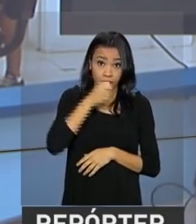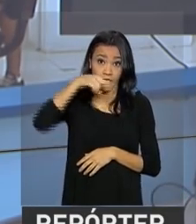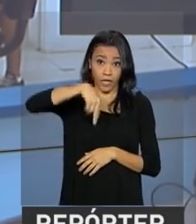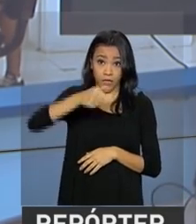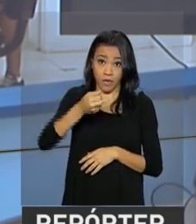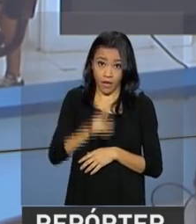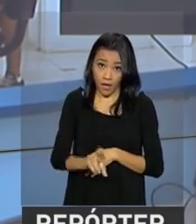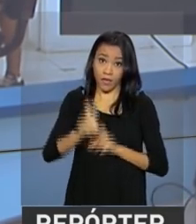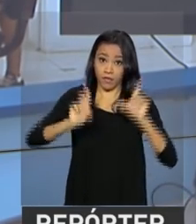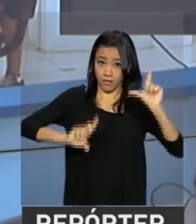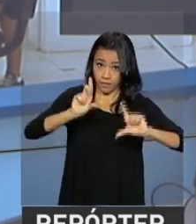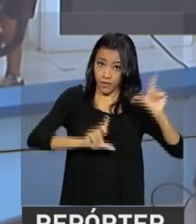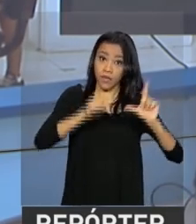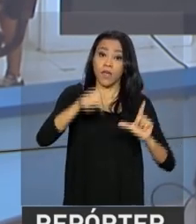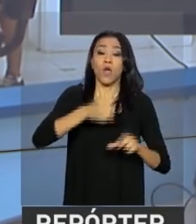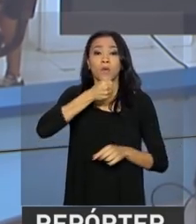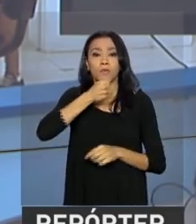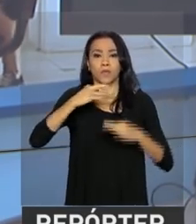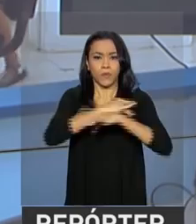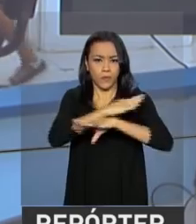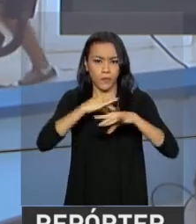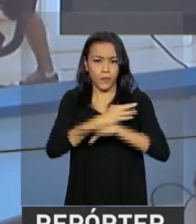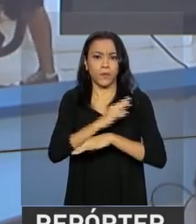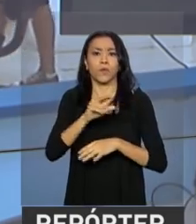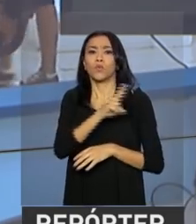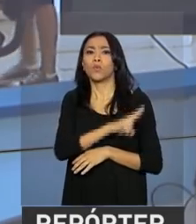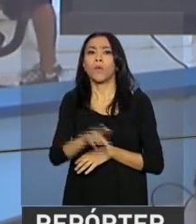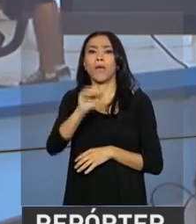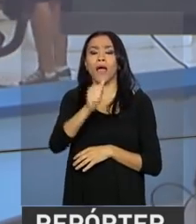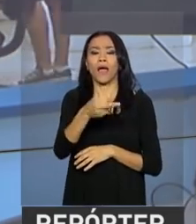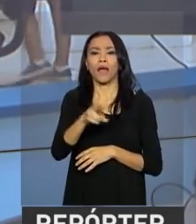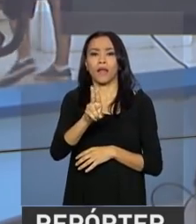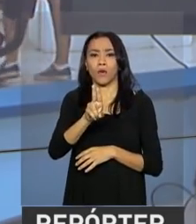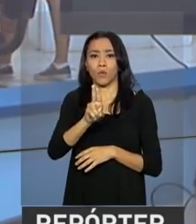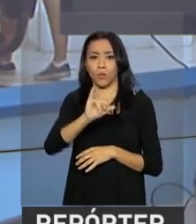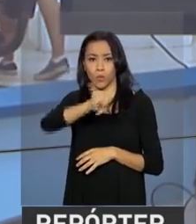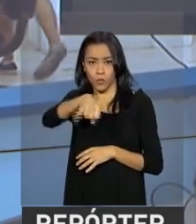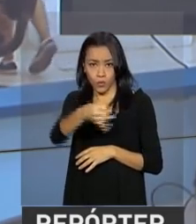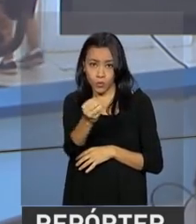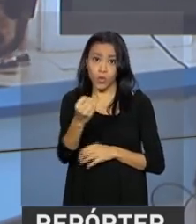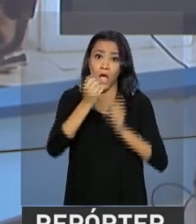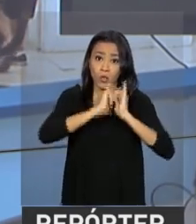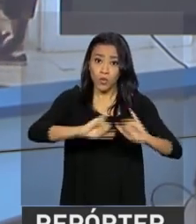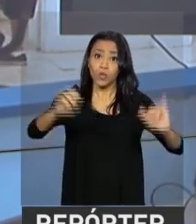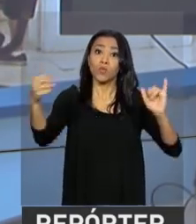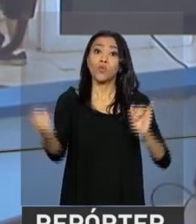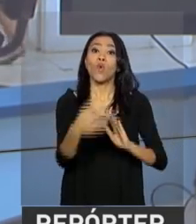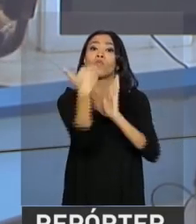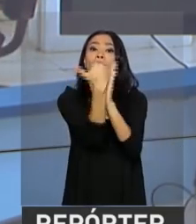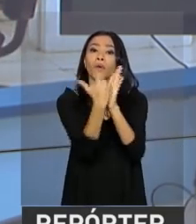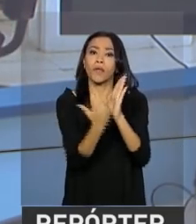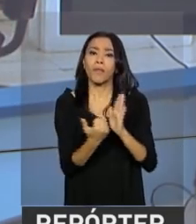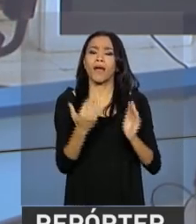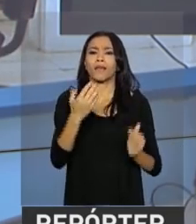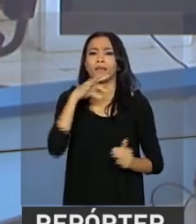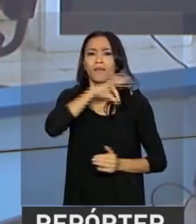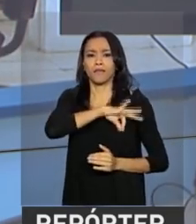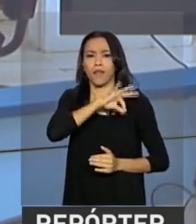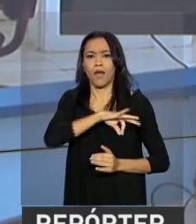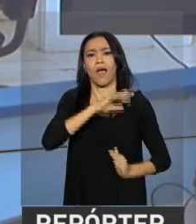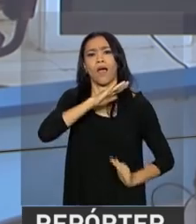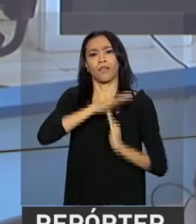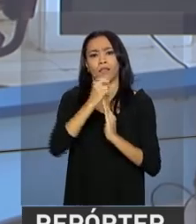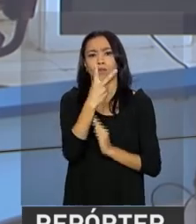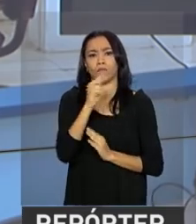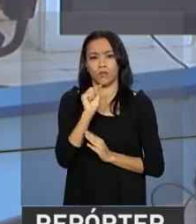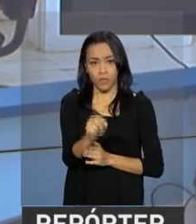o ministro das Cidades, Bruno Araújo, anunciou o lançamento de um novo programa para reformar casas de quem ganha até R$